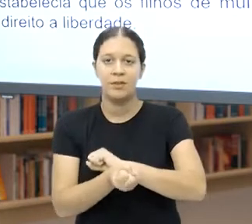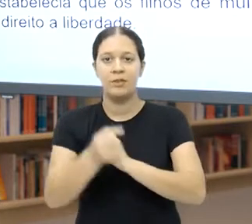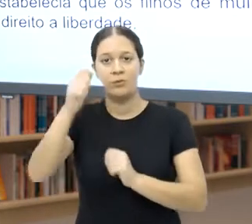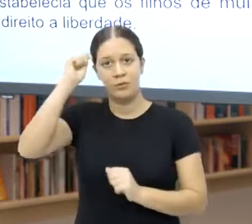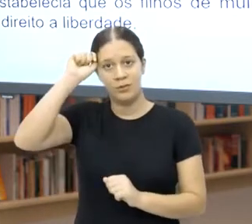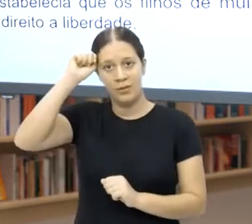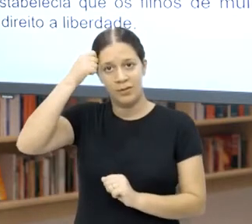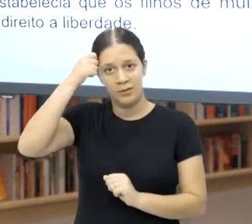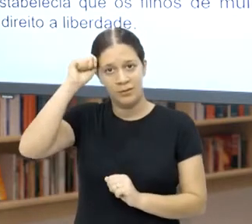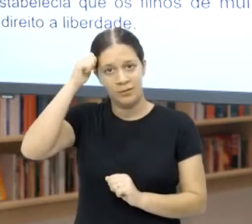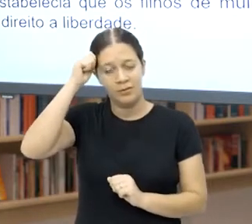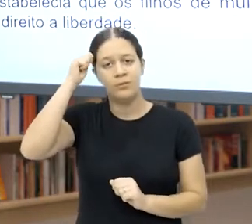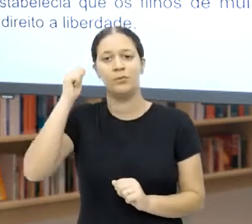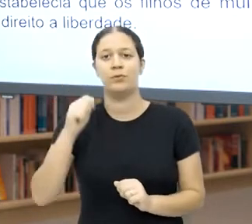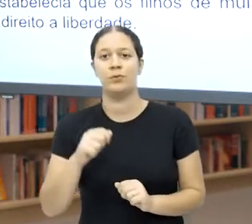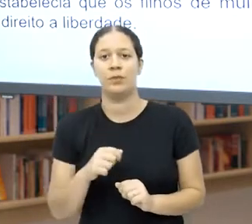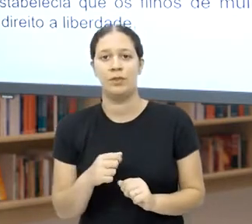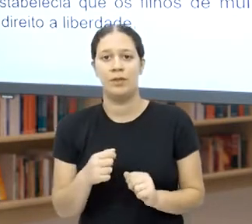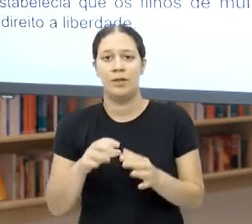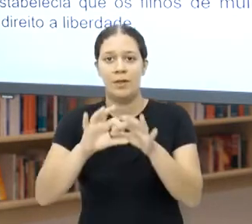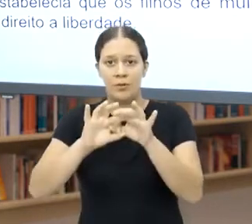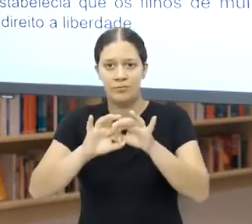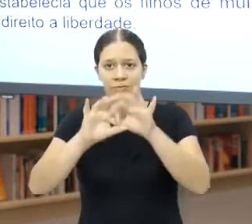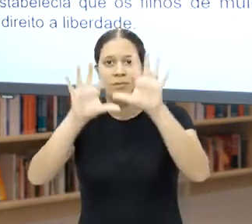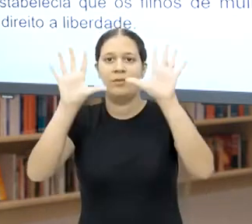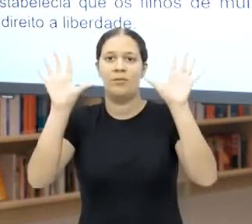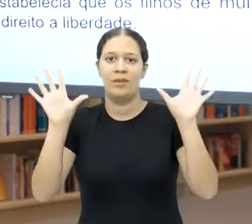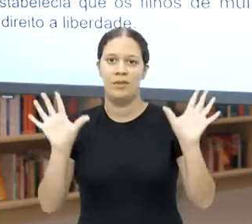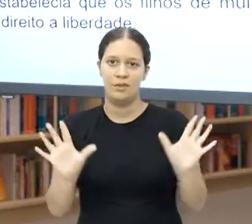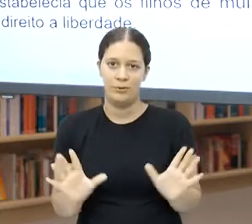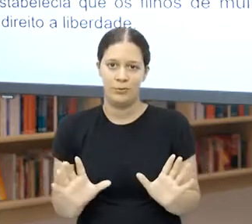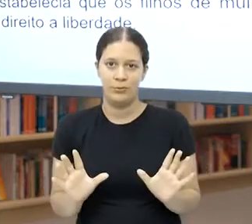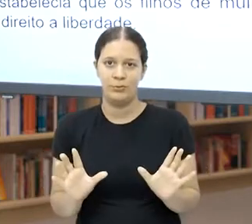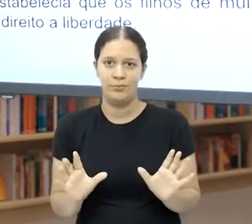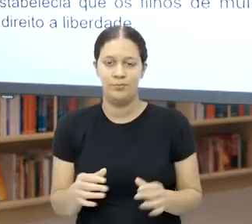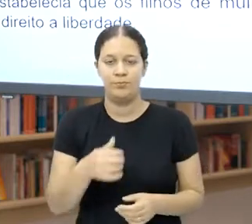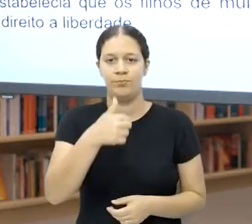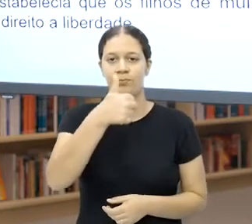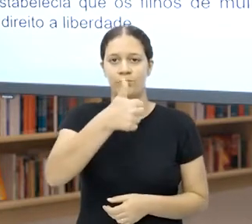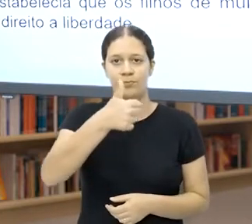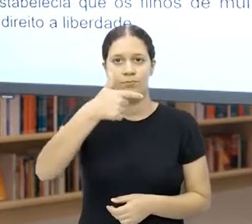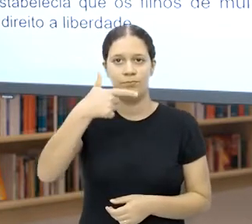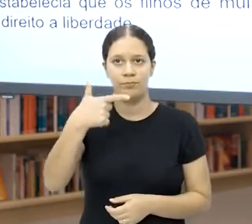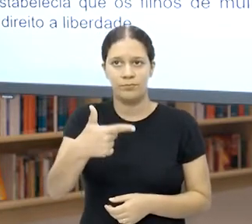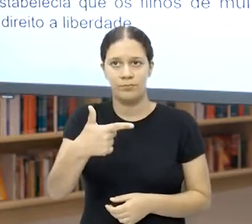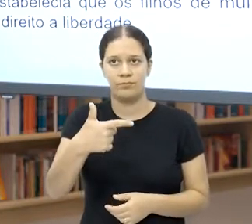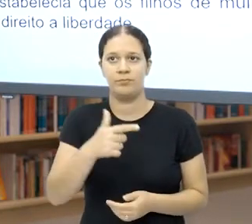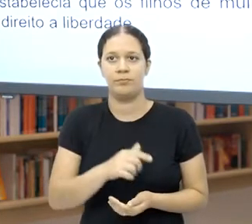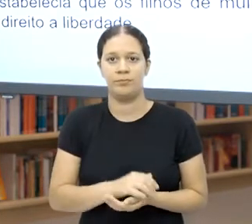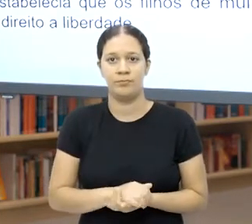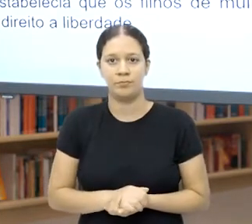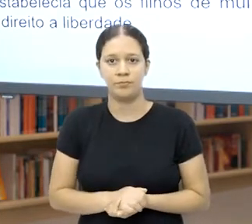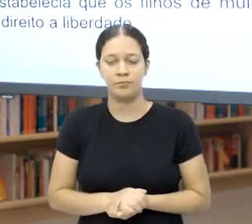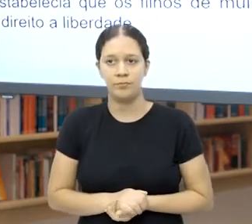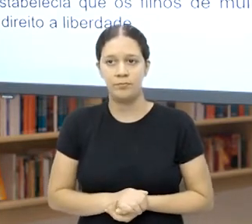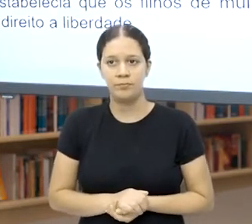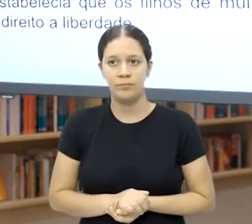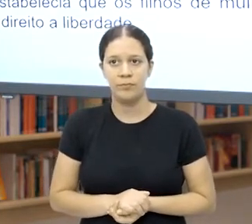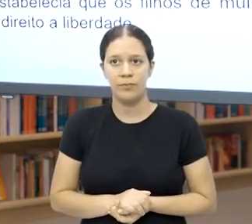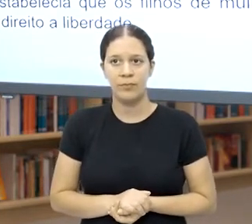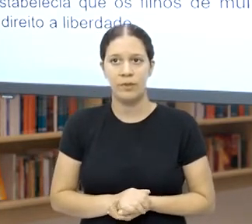no Brasil, ele é liberto. A questão 12 da apostila de vocês. Vamos